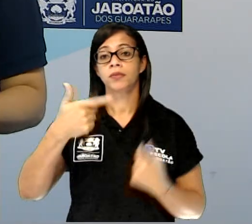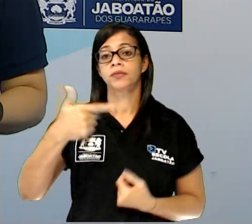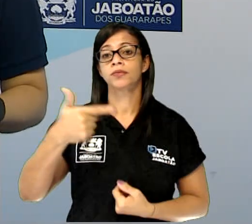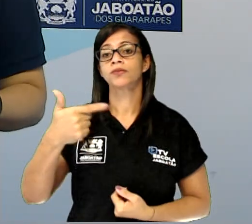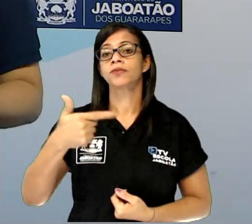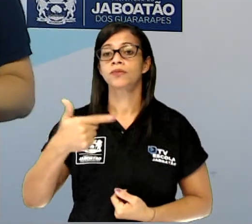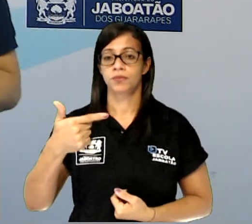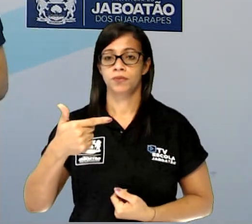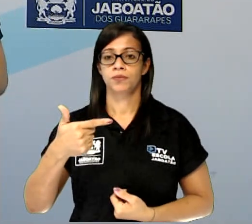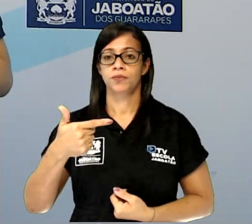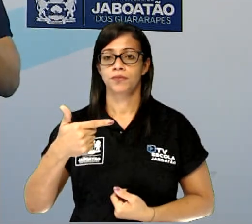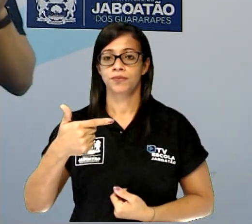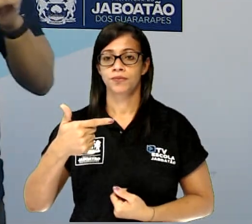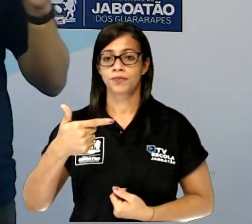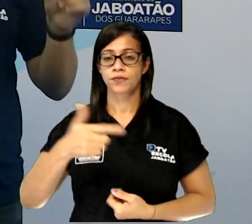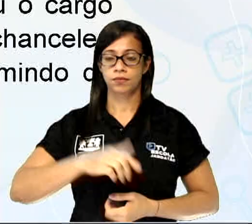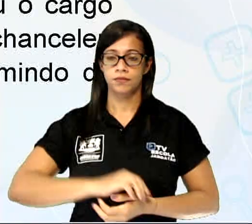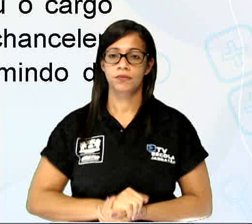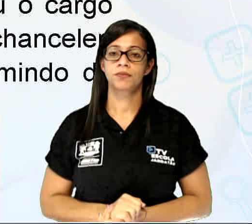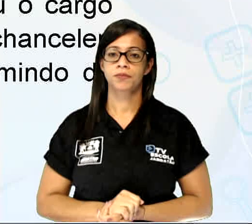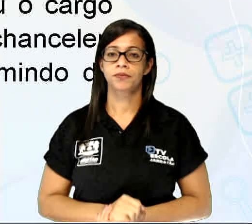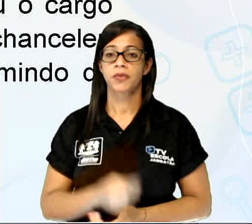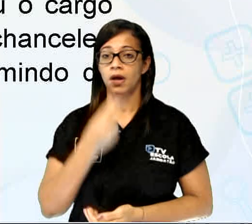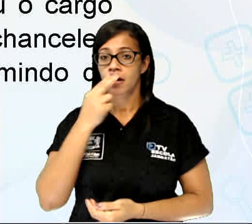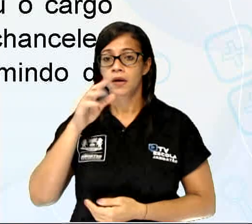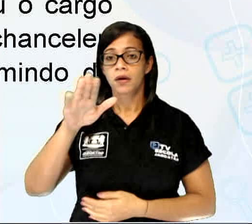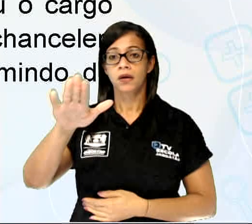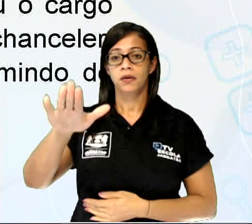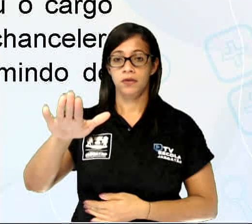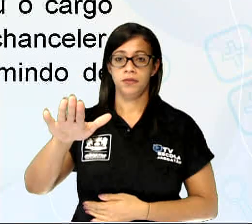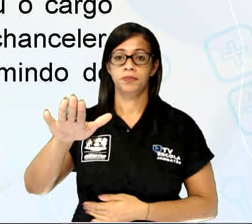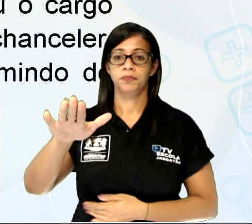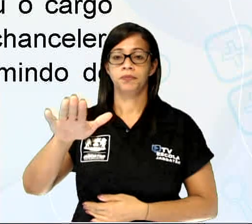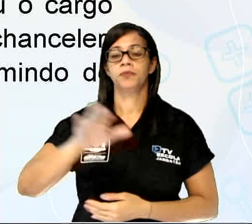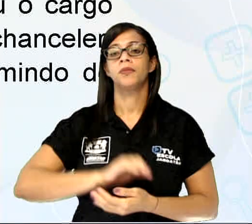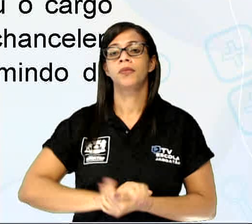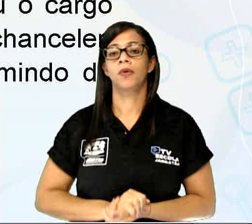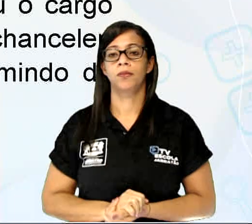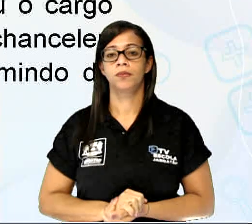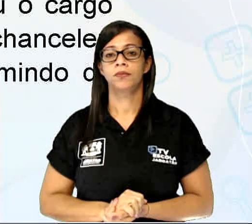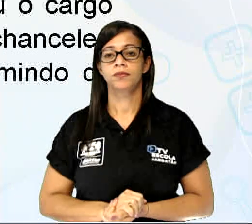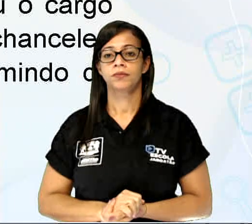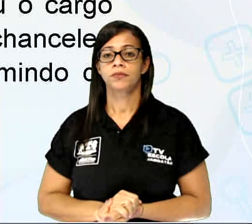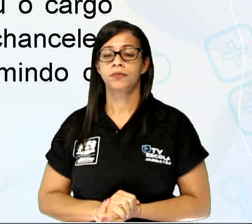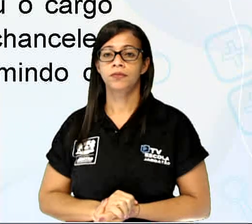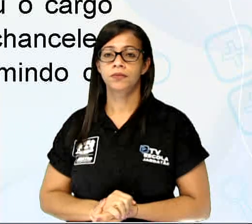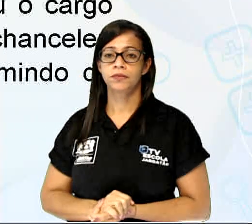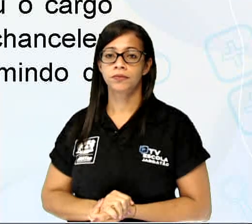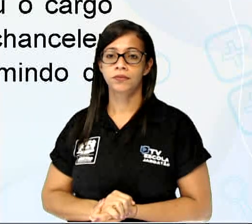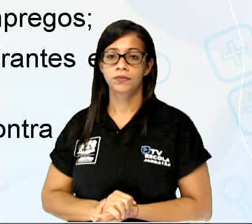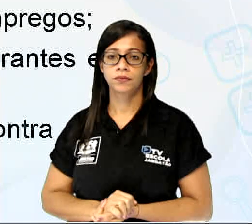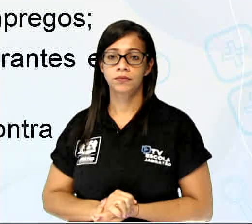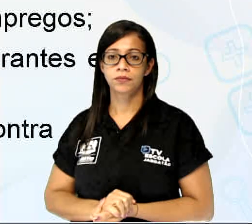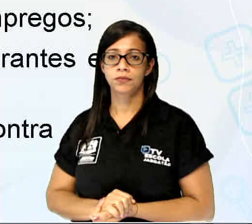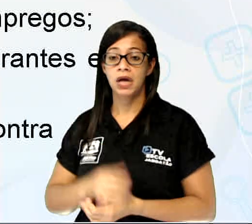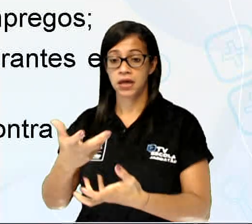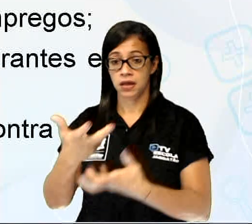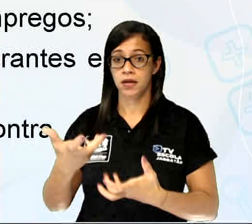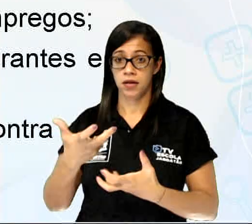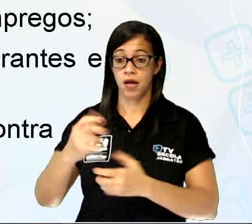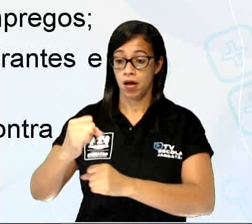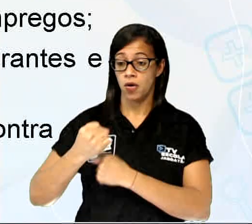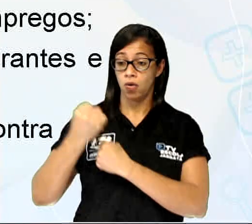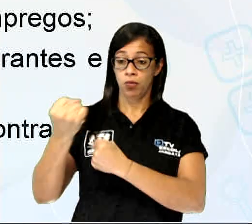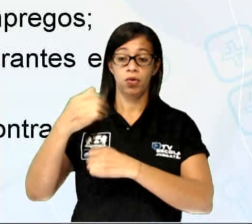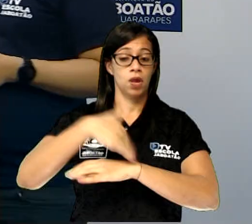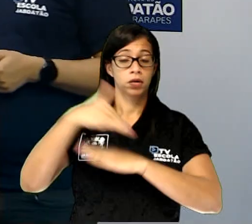e de chanceler. Hitler, então, dava um golpe de Estado, assumindo de vez o poder na Alemanha. E